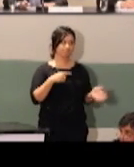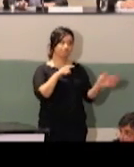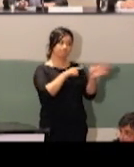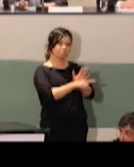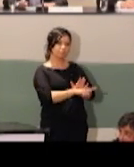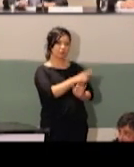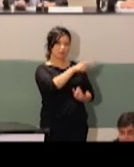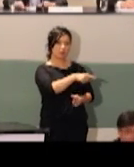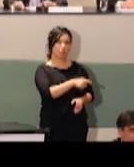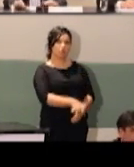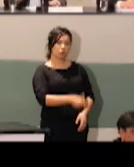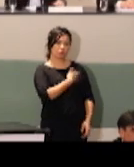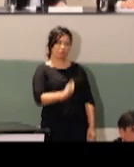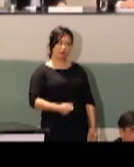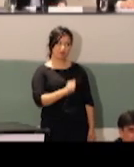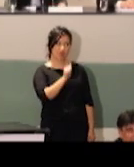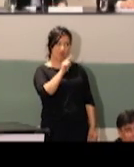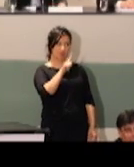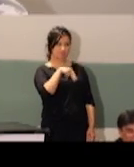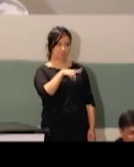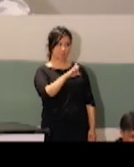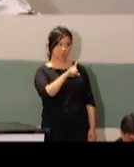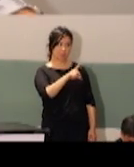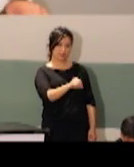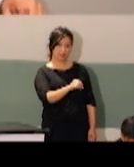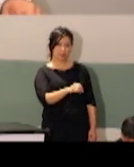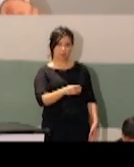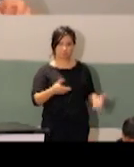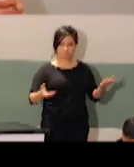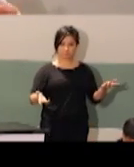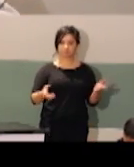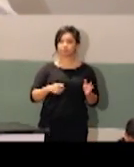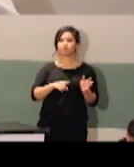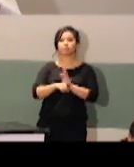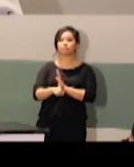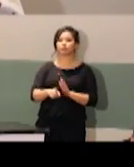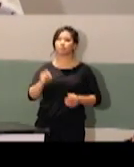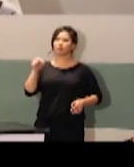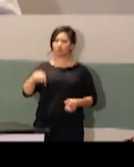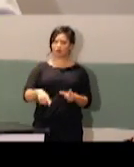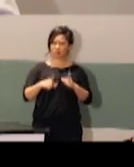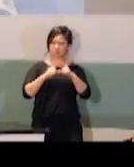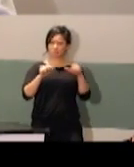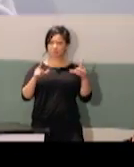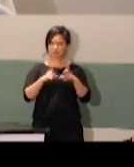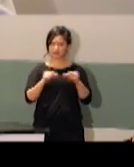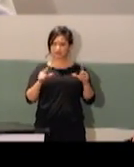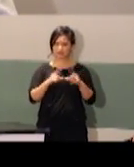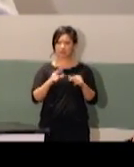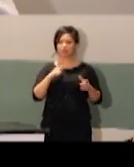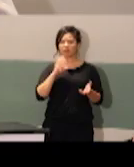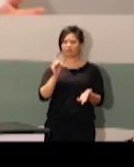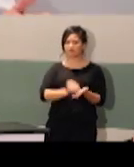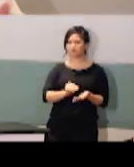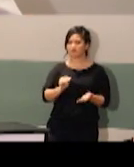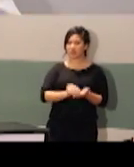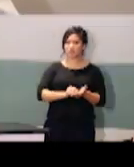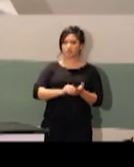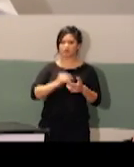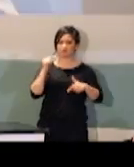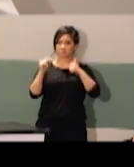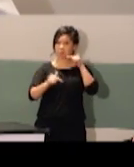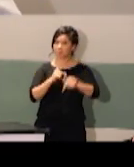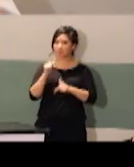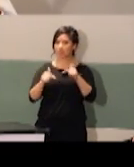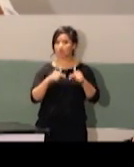governador Agnello. A taxa de desemprego no Distrito Federal é quase o dobro da taxa de desemprego no Brasil, que já é